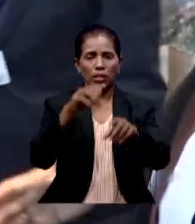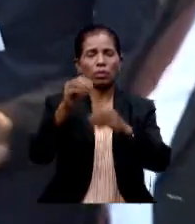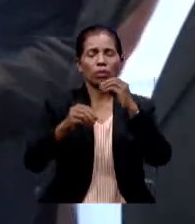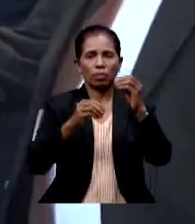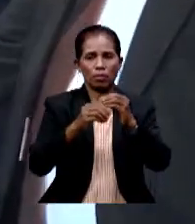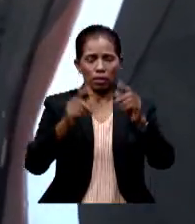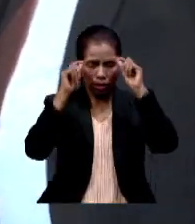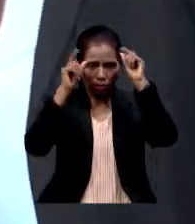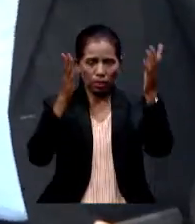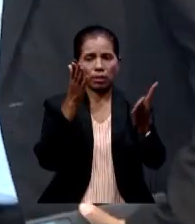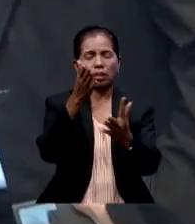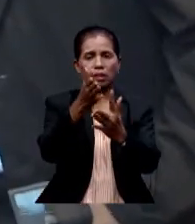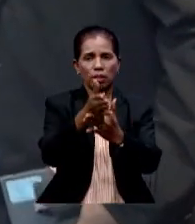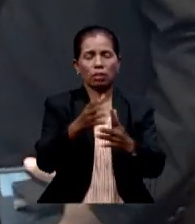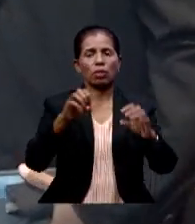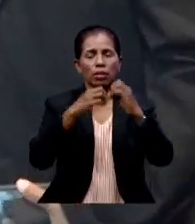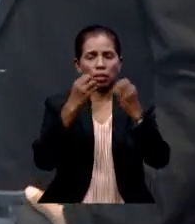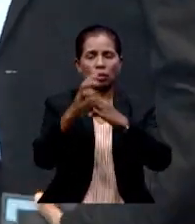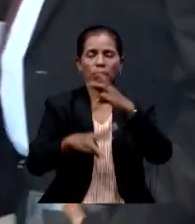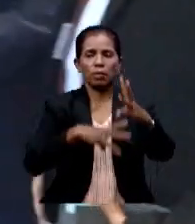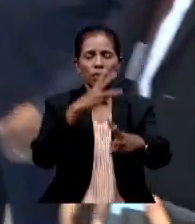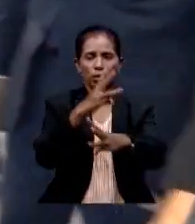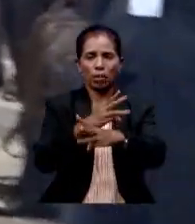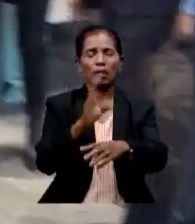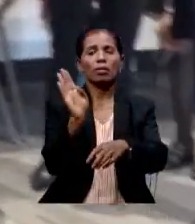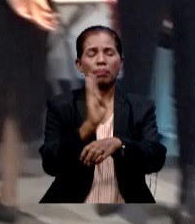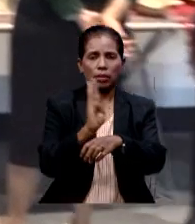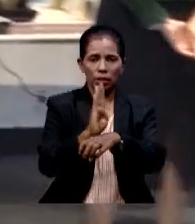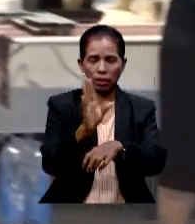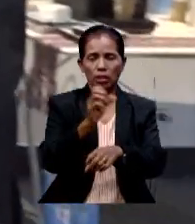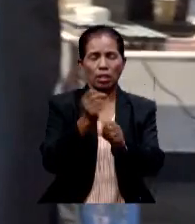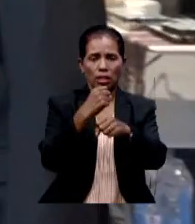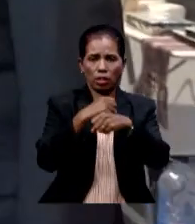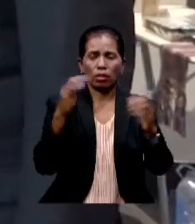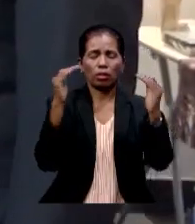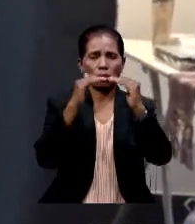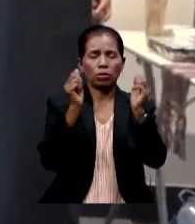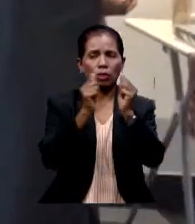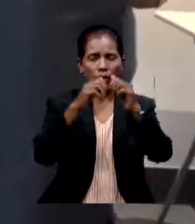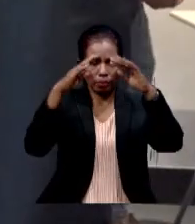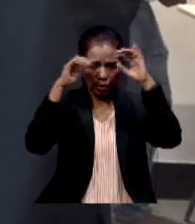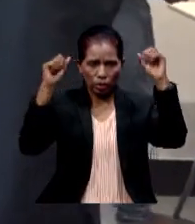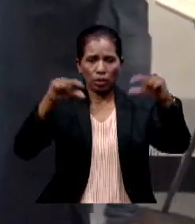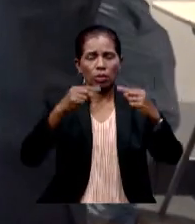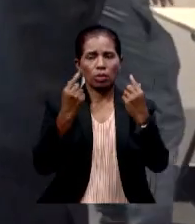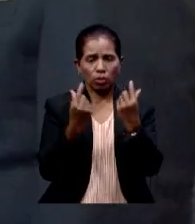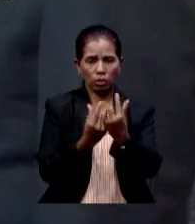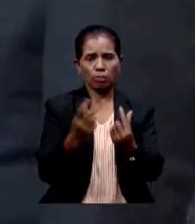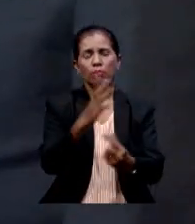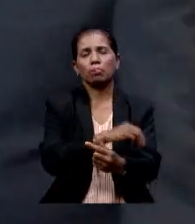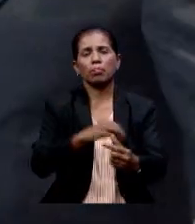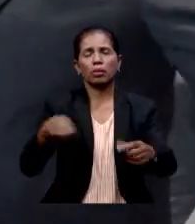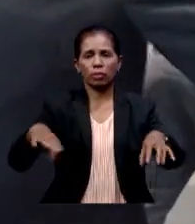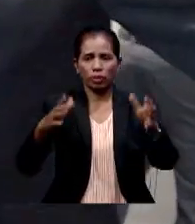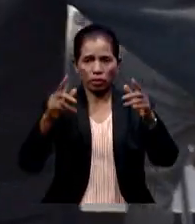Adezaaun Timor-Leste, ba Organização Mundial Comércio, Halau Soromuto, ho presidente Grupo Trabalho Timor-Leste,